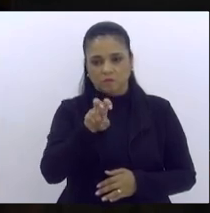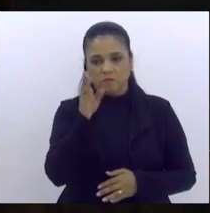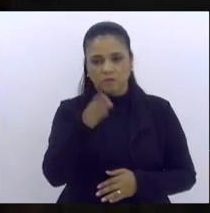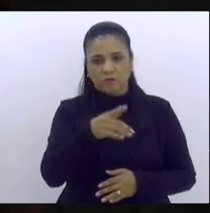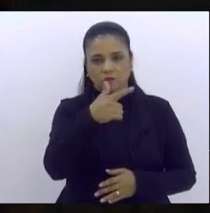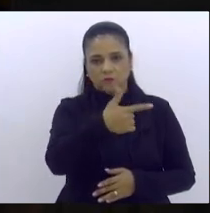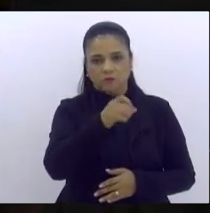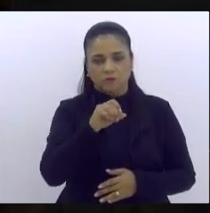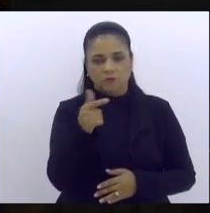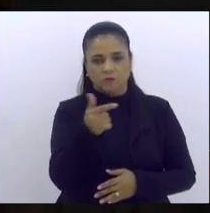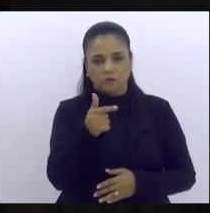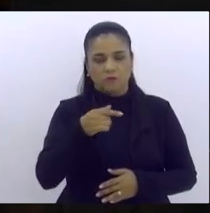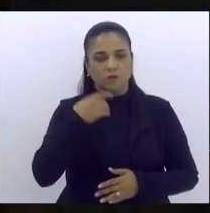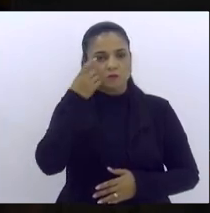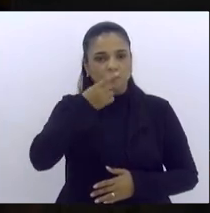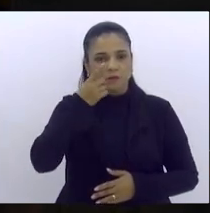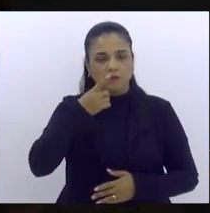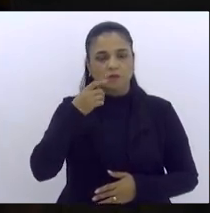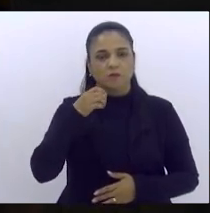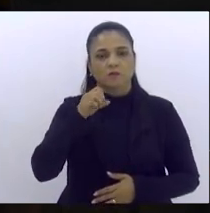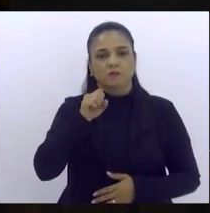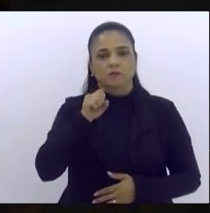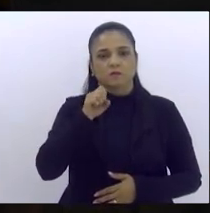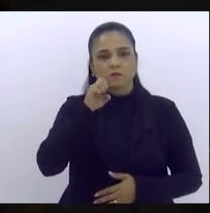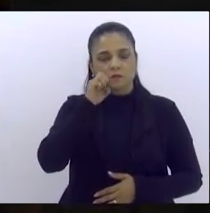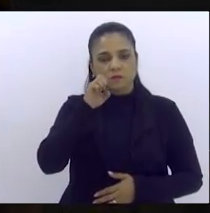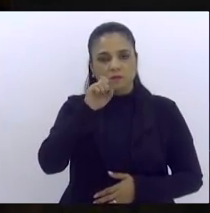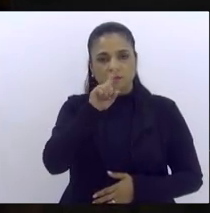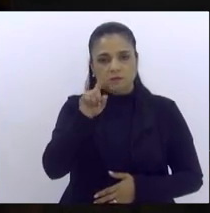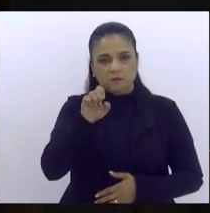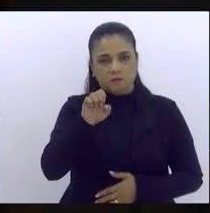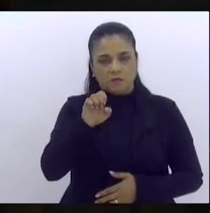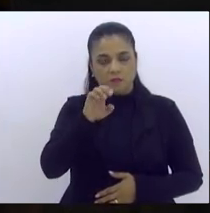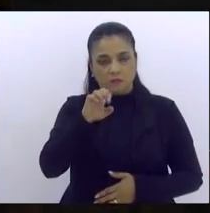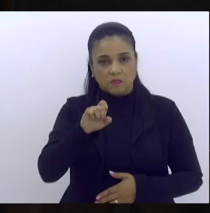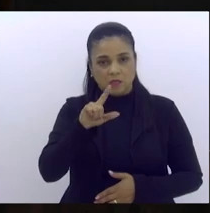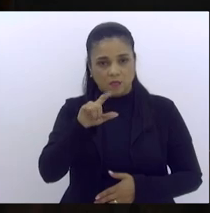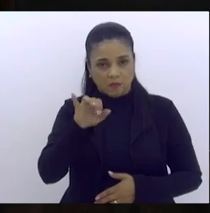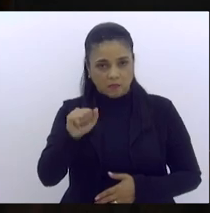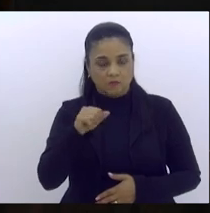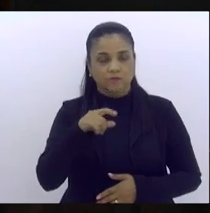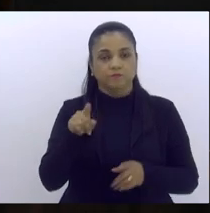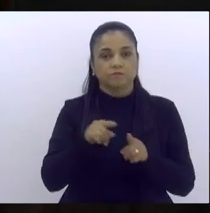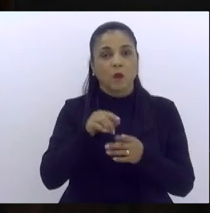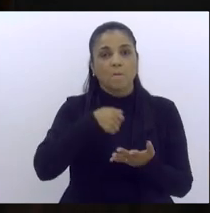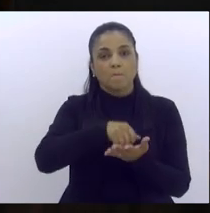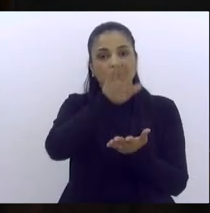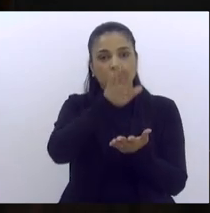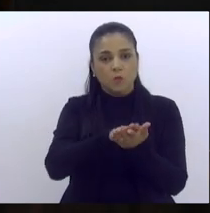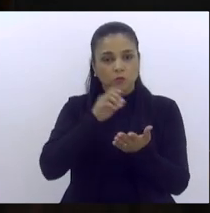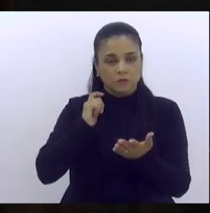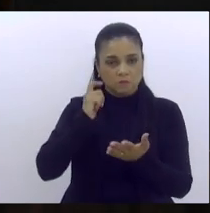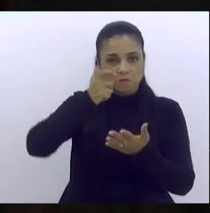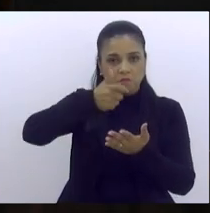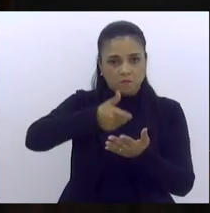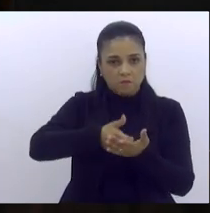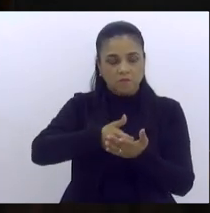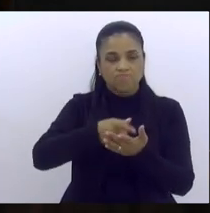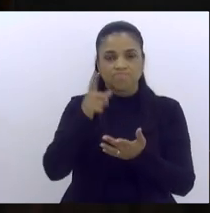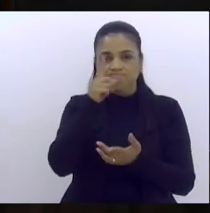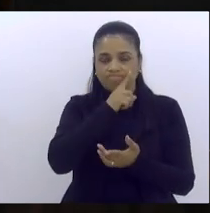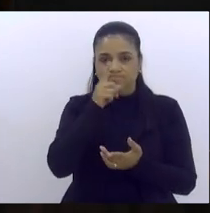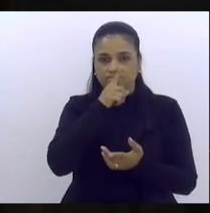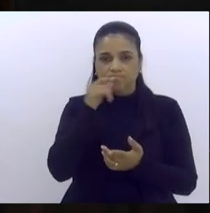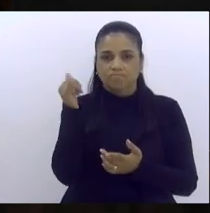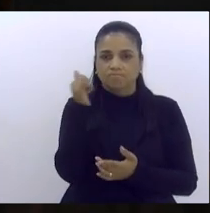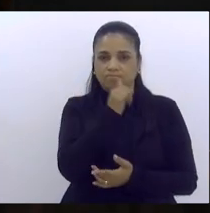5.685, de 22, de autoria da deputada Célia Jordão, que estabelece o pagamento de multa indenizatória na hipótese de falha no fornecimento de